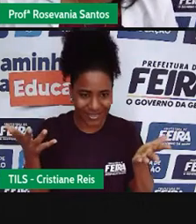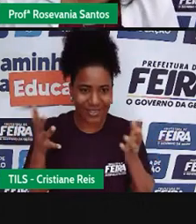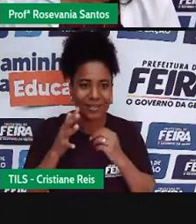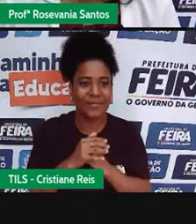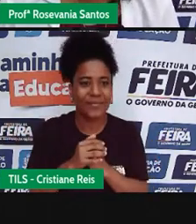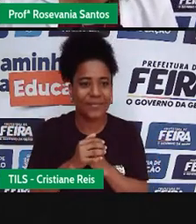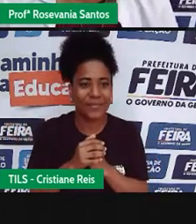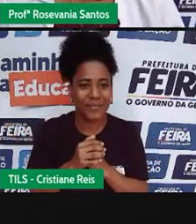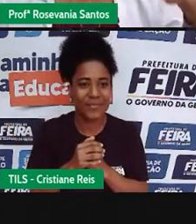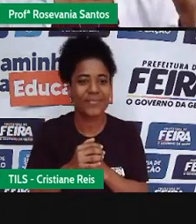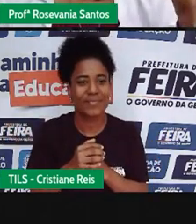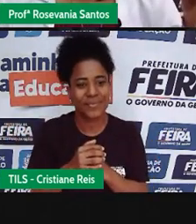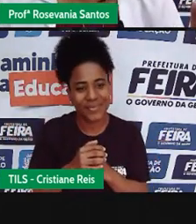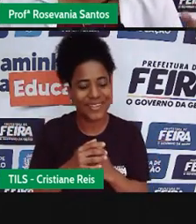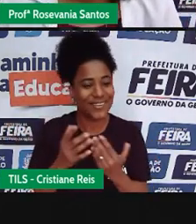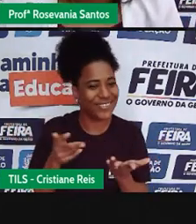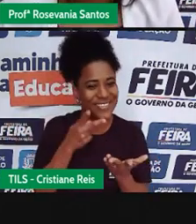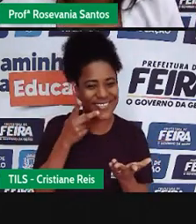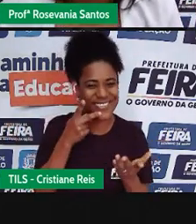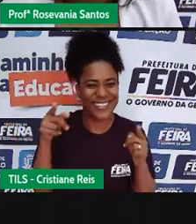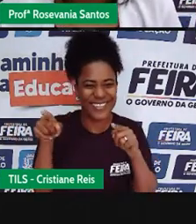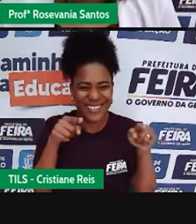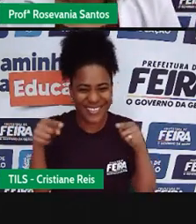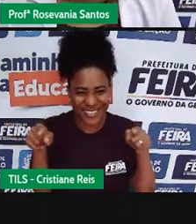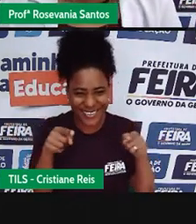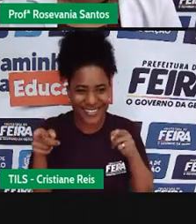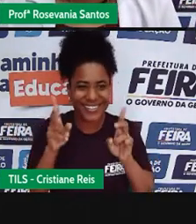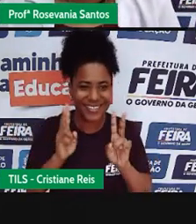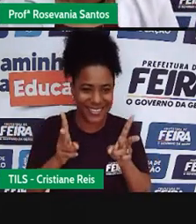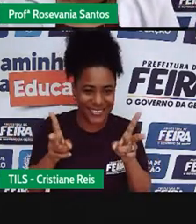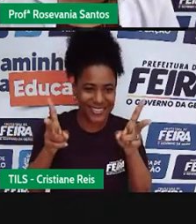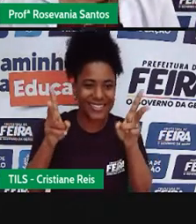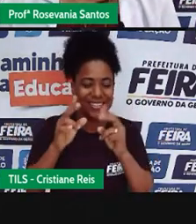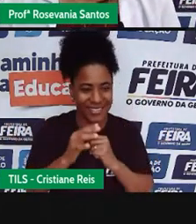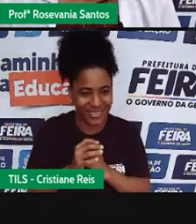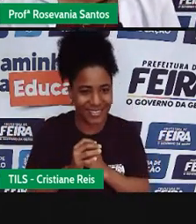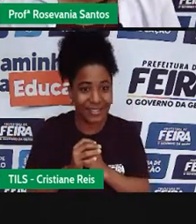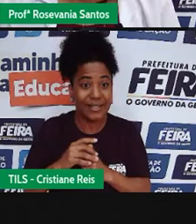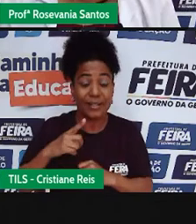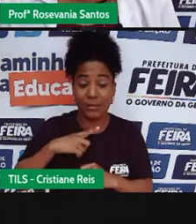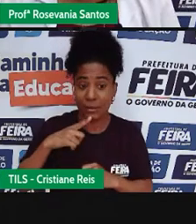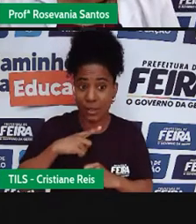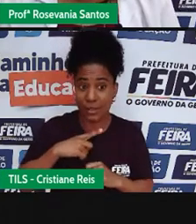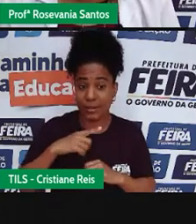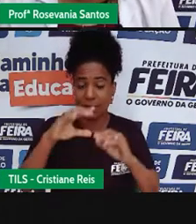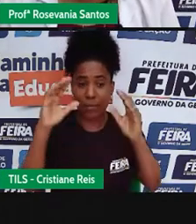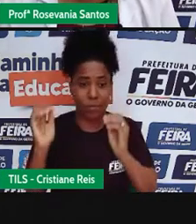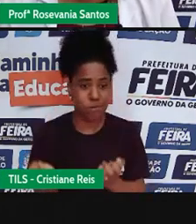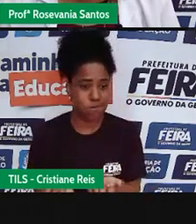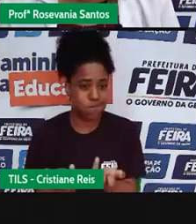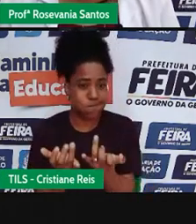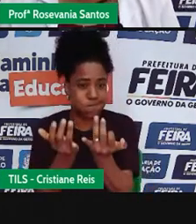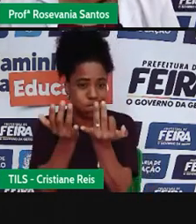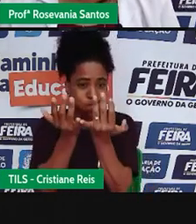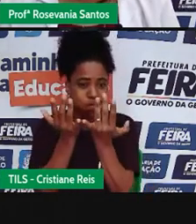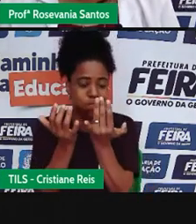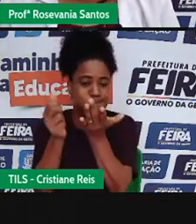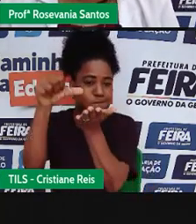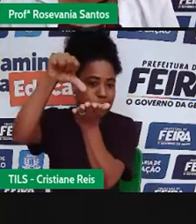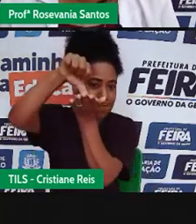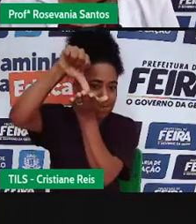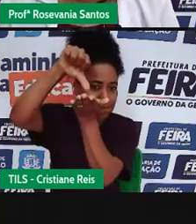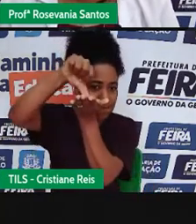Nadal, lembra de música, né? Influenciada pela massa polar atlântica, e aqui a gente já tem uma